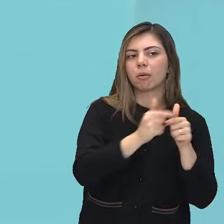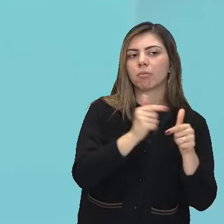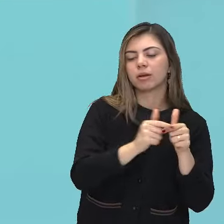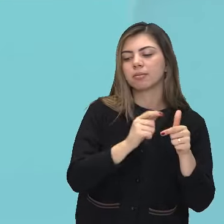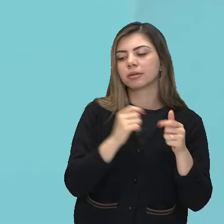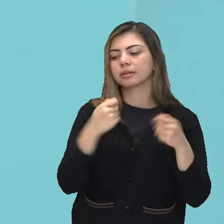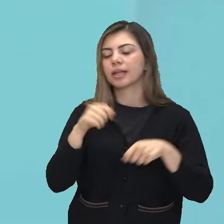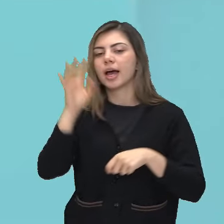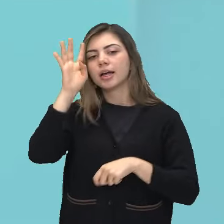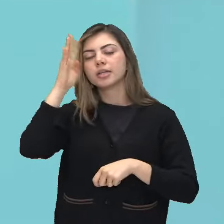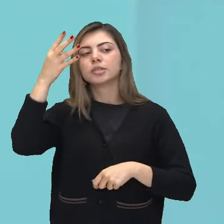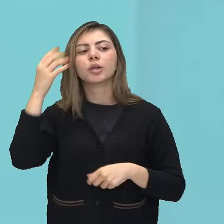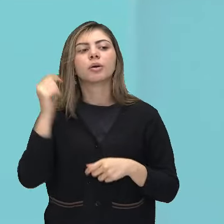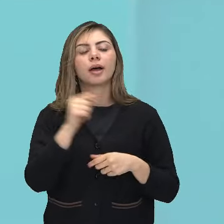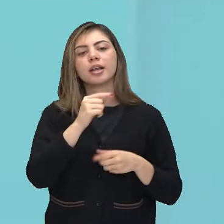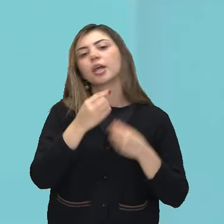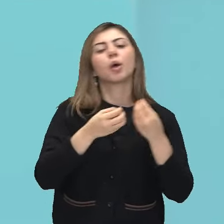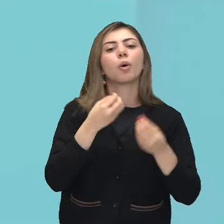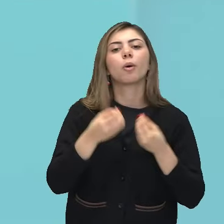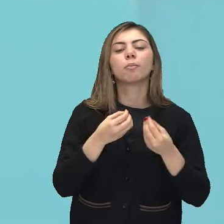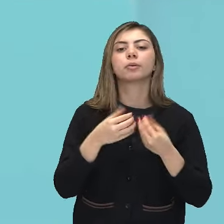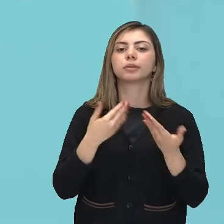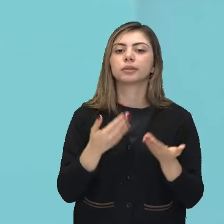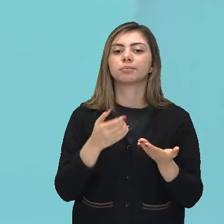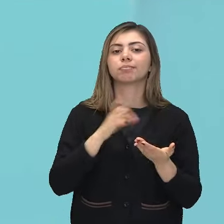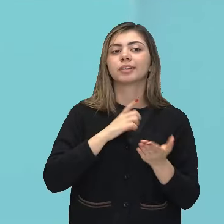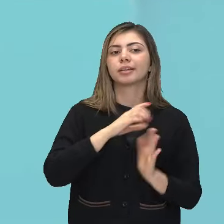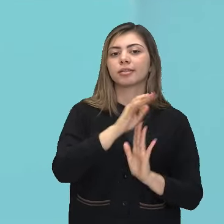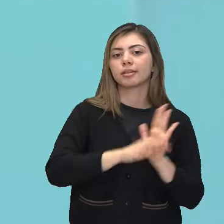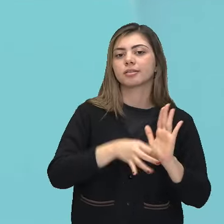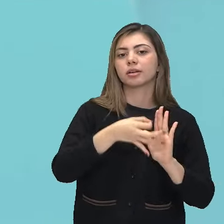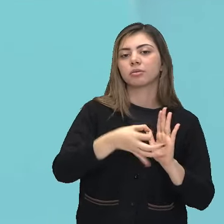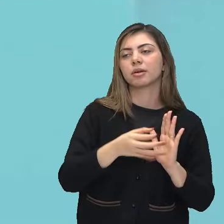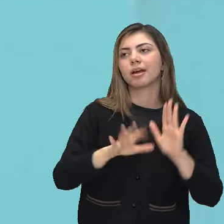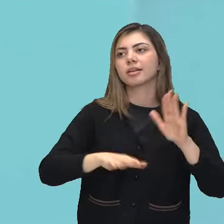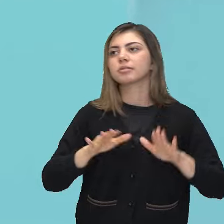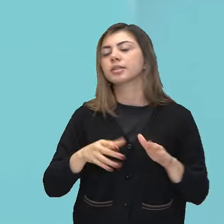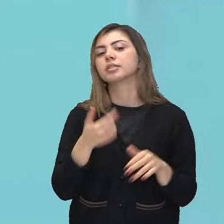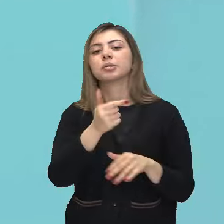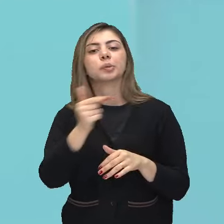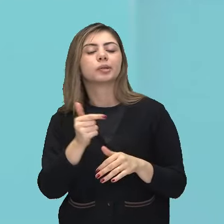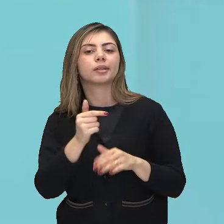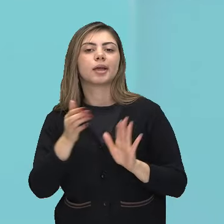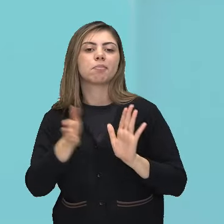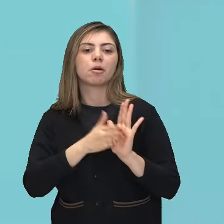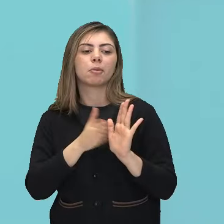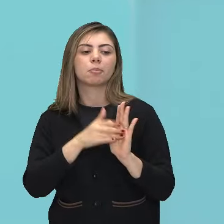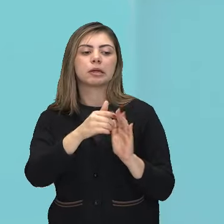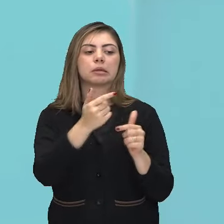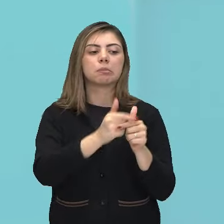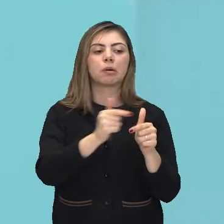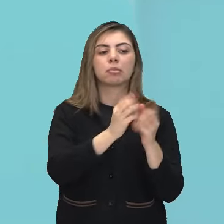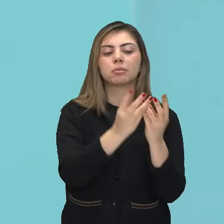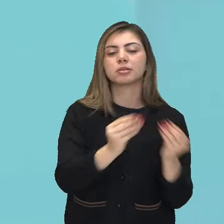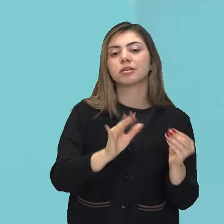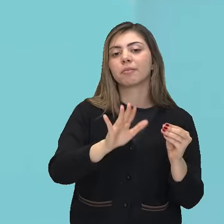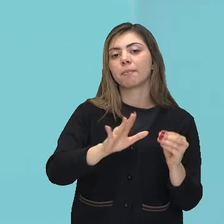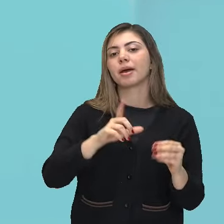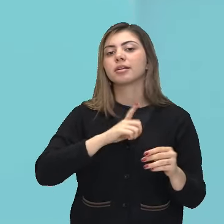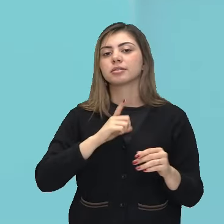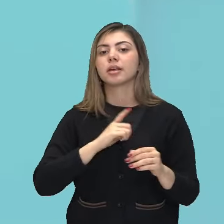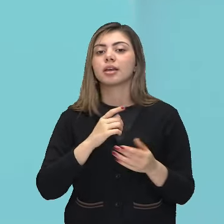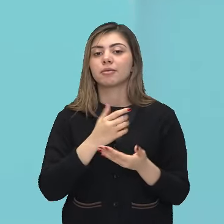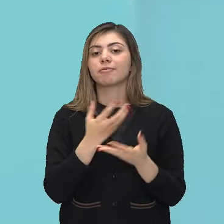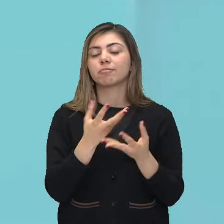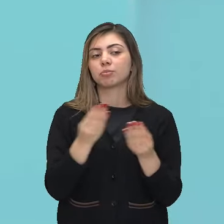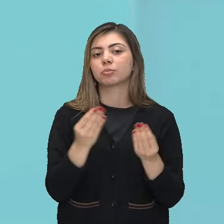texto argumentativo vai trazer eh o que a gente chama de proposta de intervenção mas muitos textos pedem que você encerre dessa